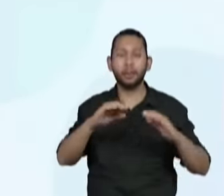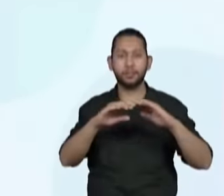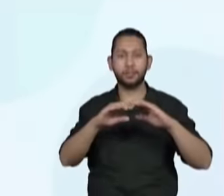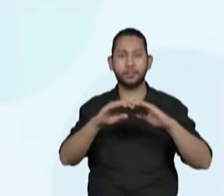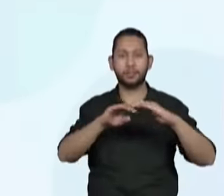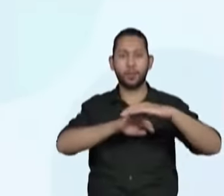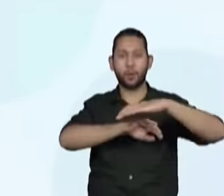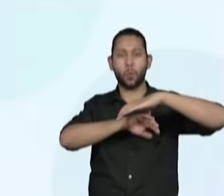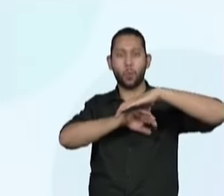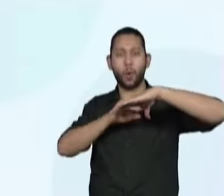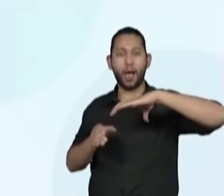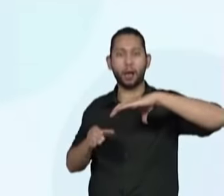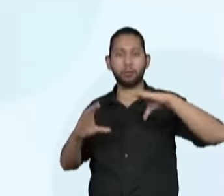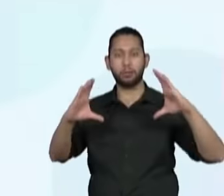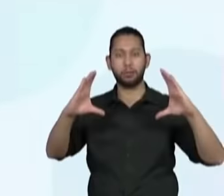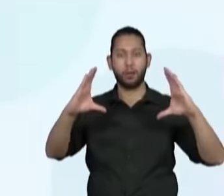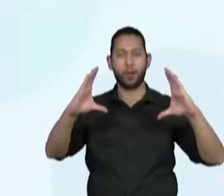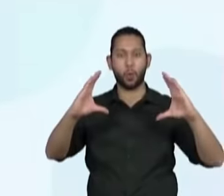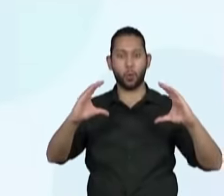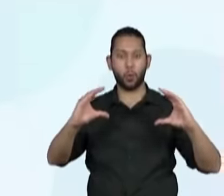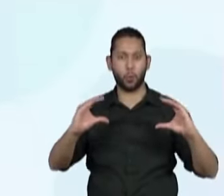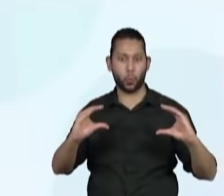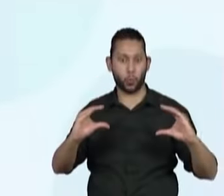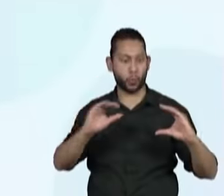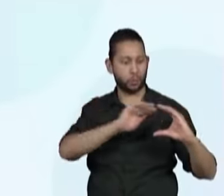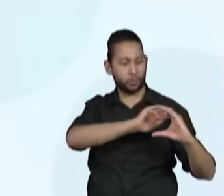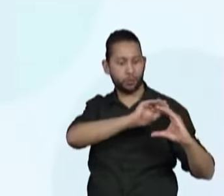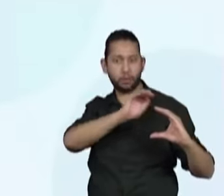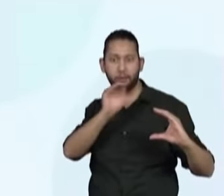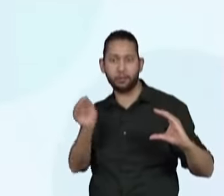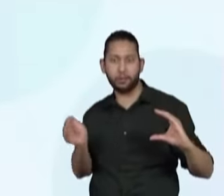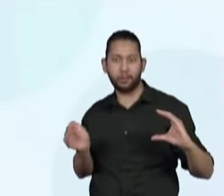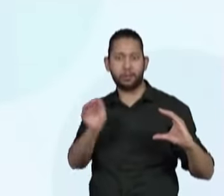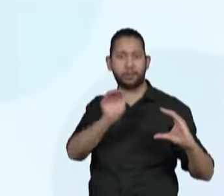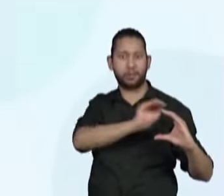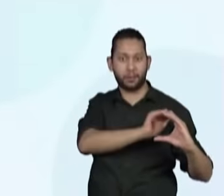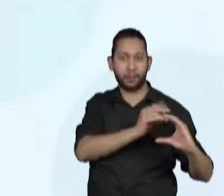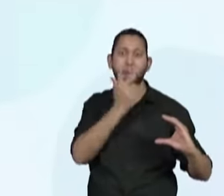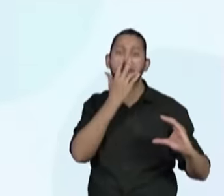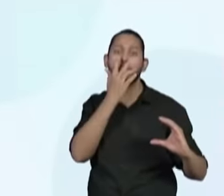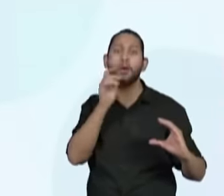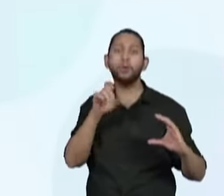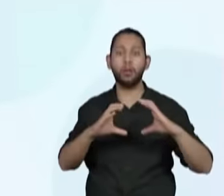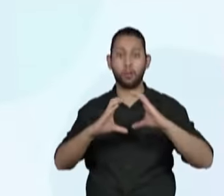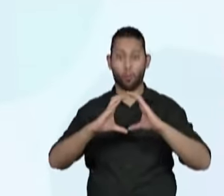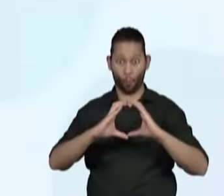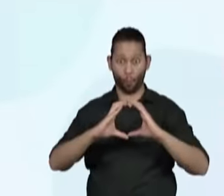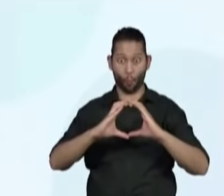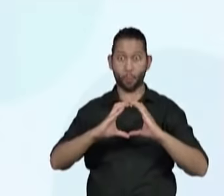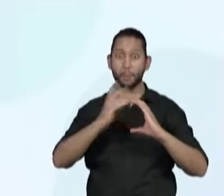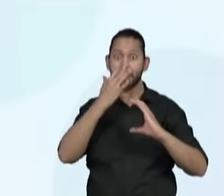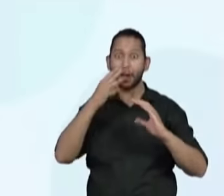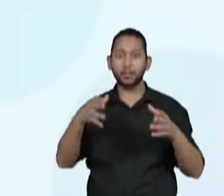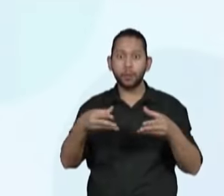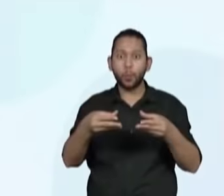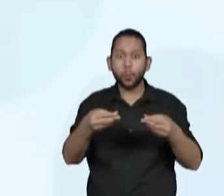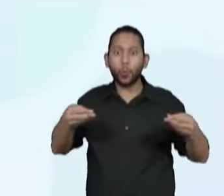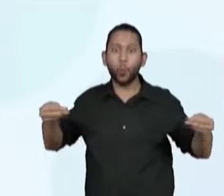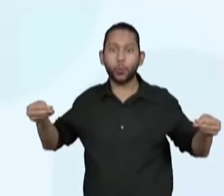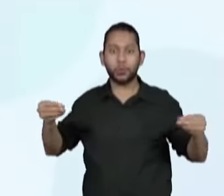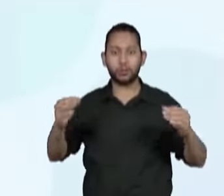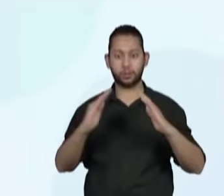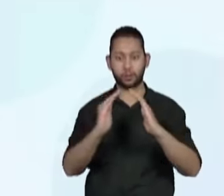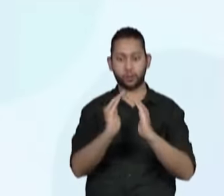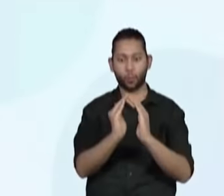A gente observa que ele tem, uma distância maior entre as suas duas extremidades, né? Parecendo com que